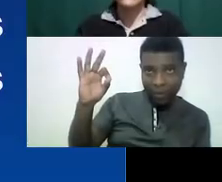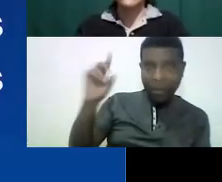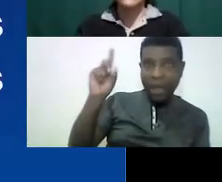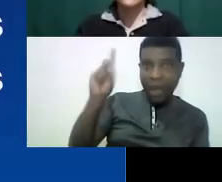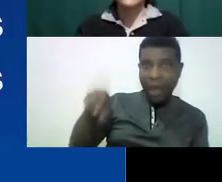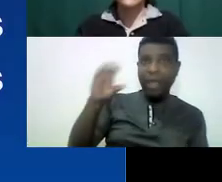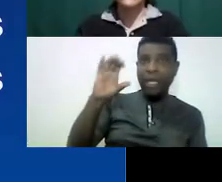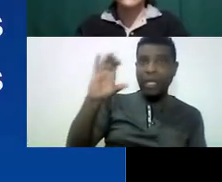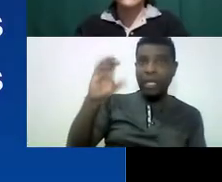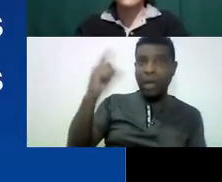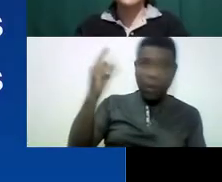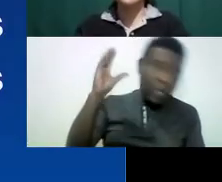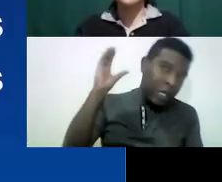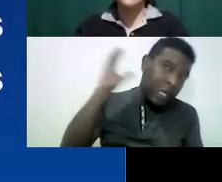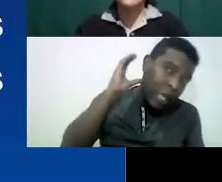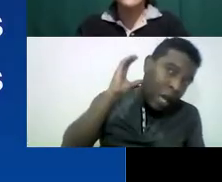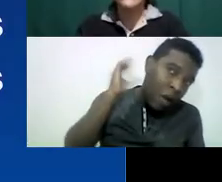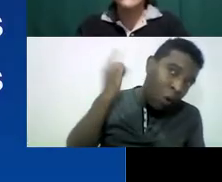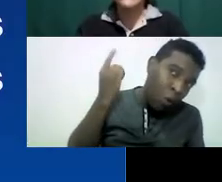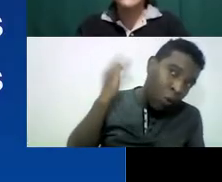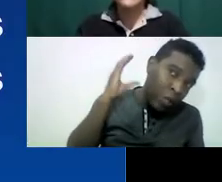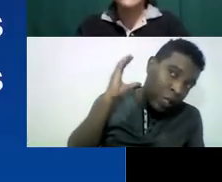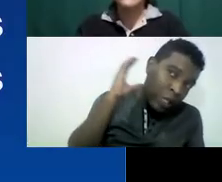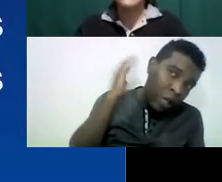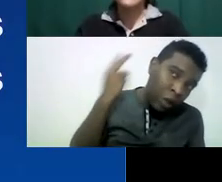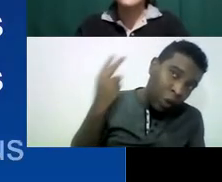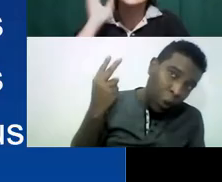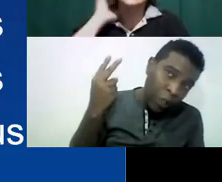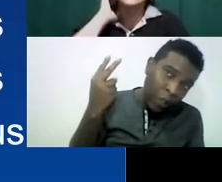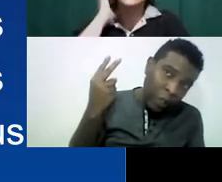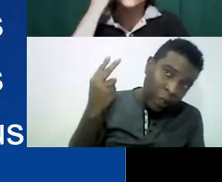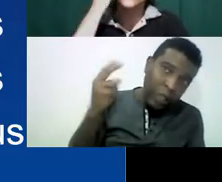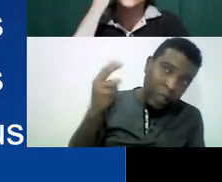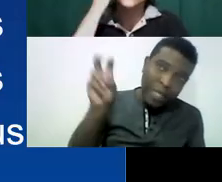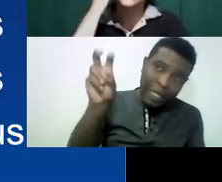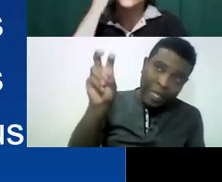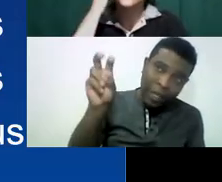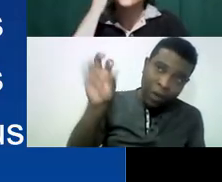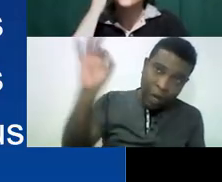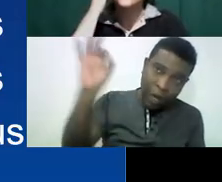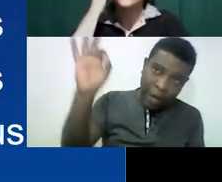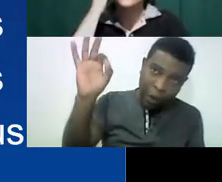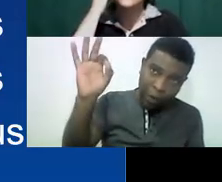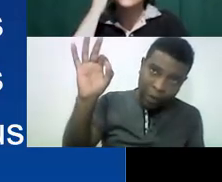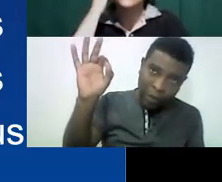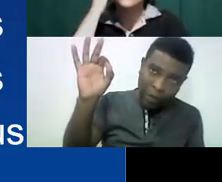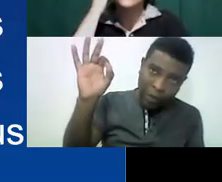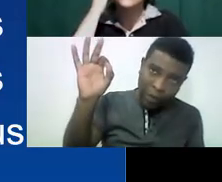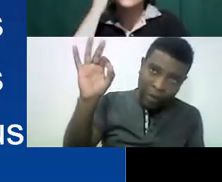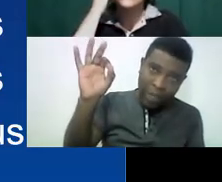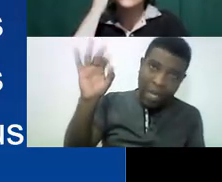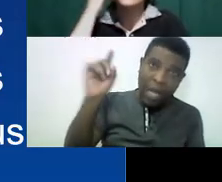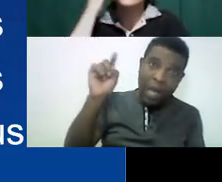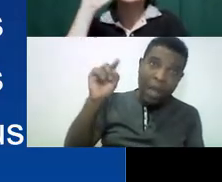C0 e C1 5 graus, C1 e C2 5 graus, E C2 até a C7, a maioria da flexão é